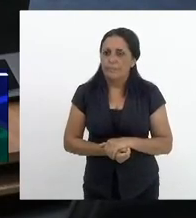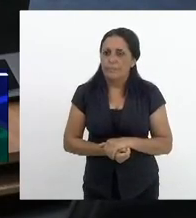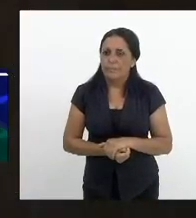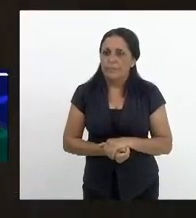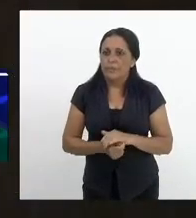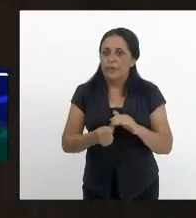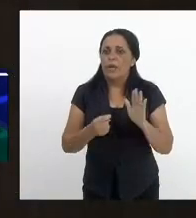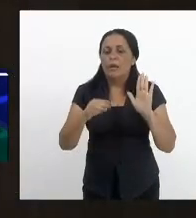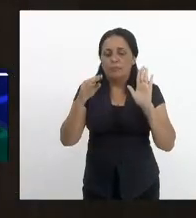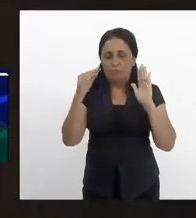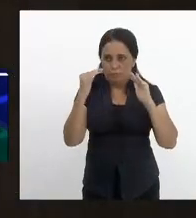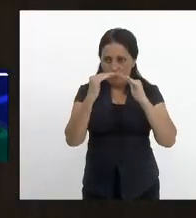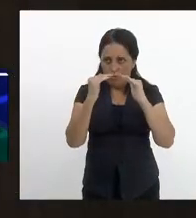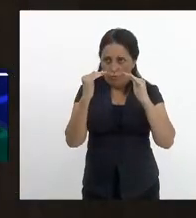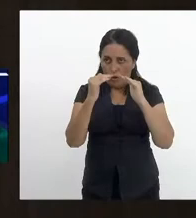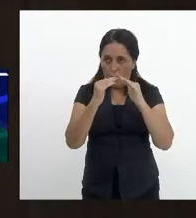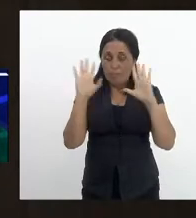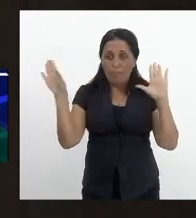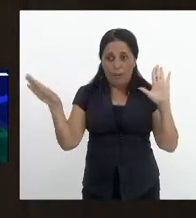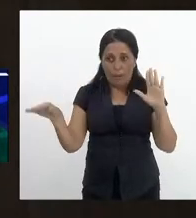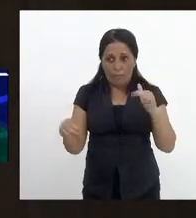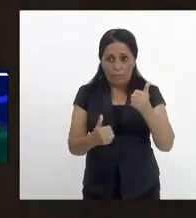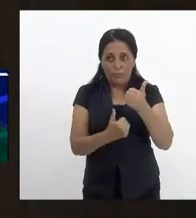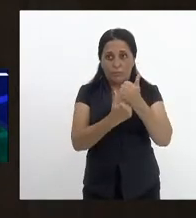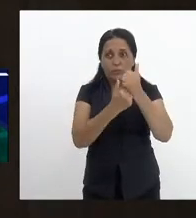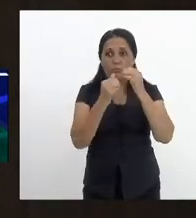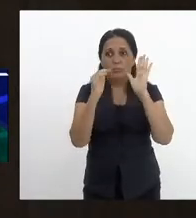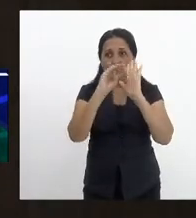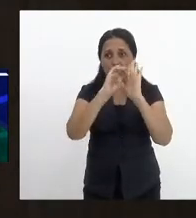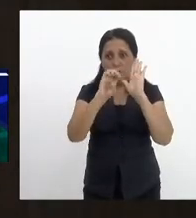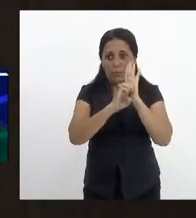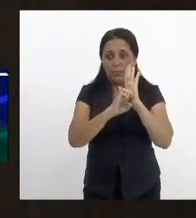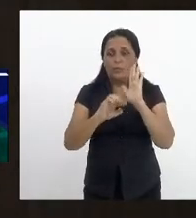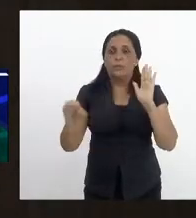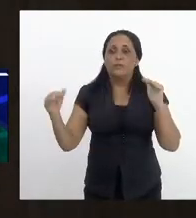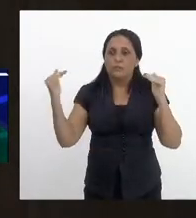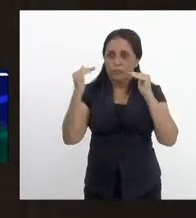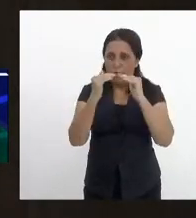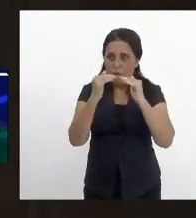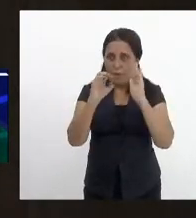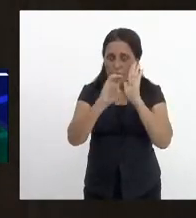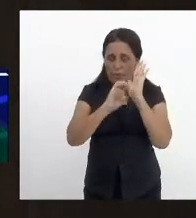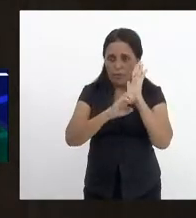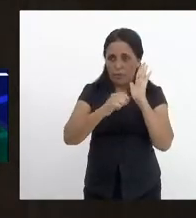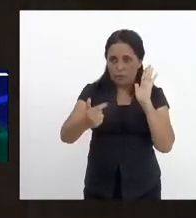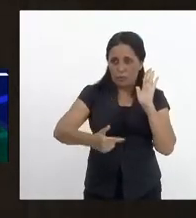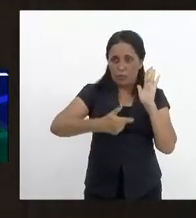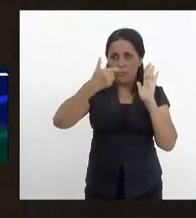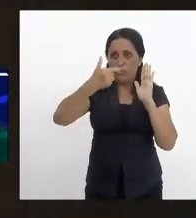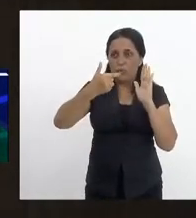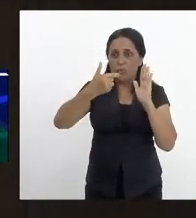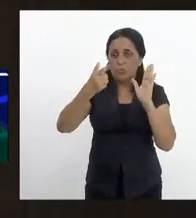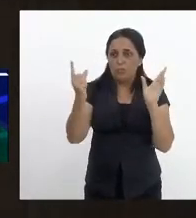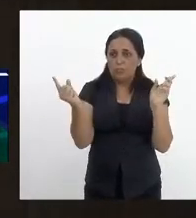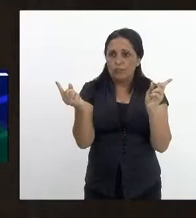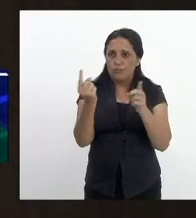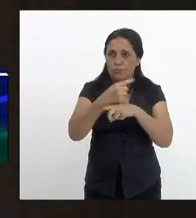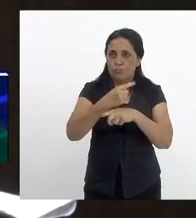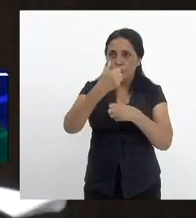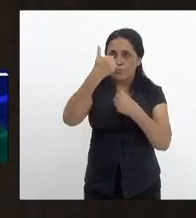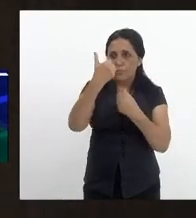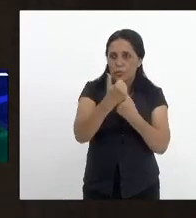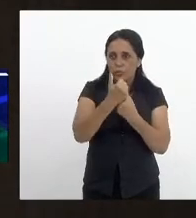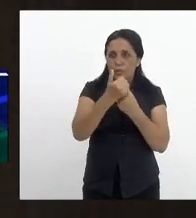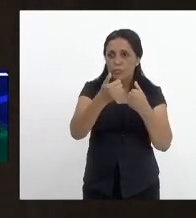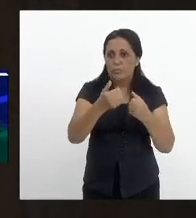é favorável com subemenda à emenda 1, favorável à emenda 2, concluindo por substitutivo. E